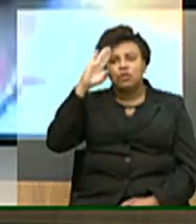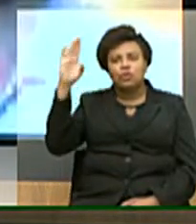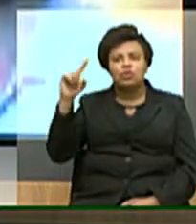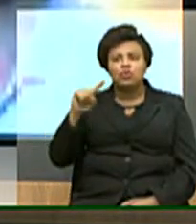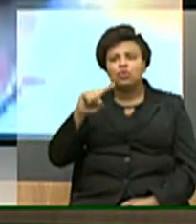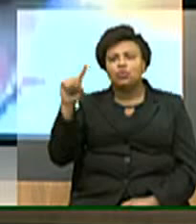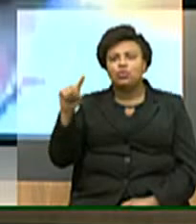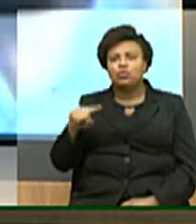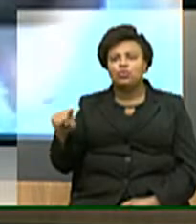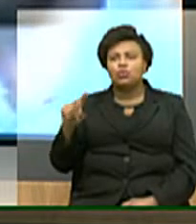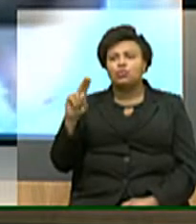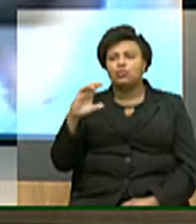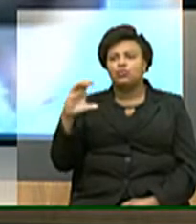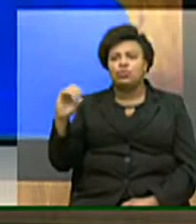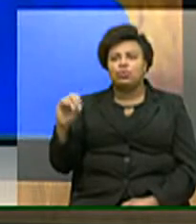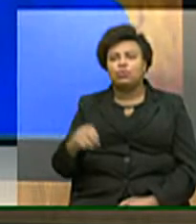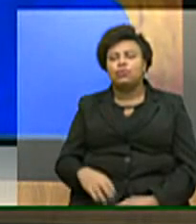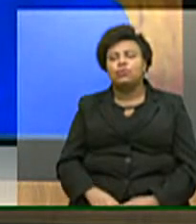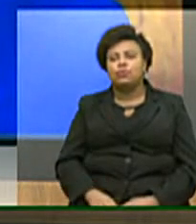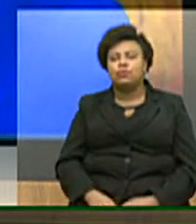Zucco.